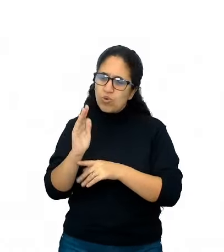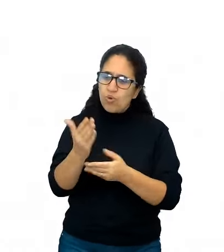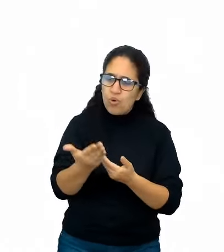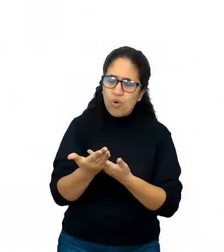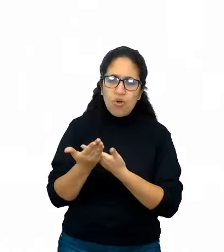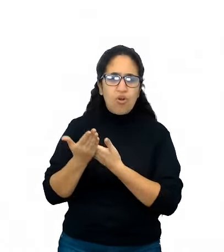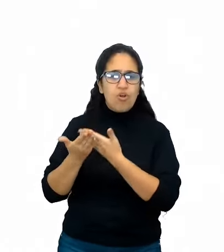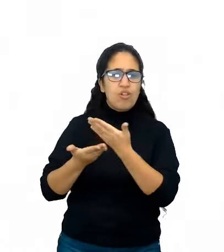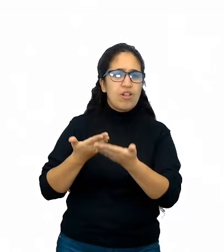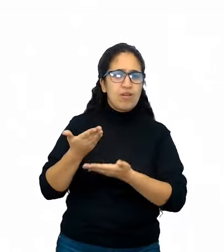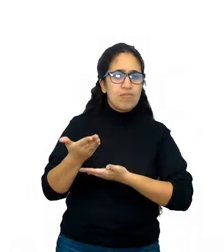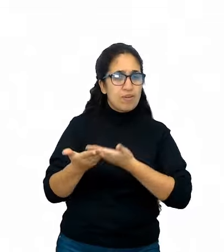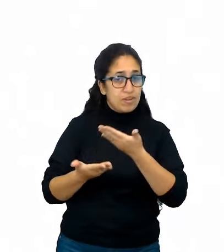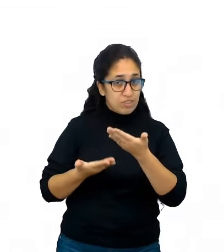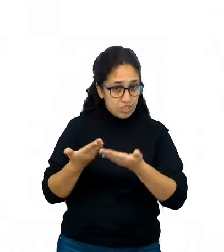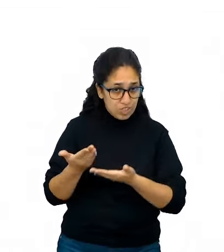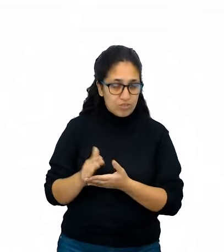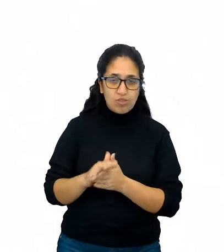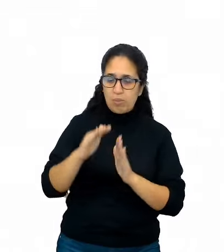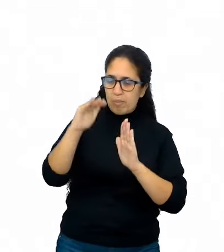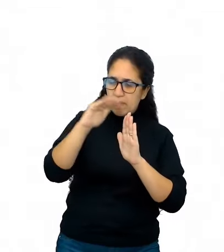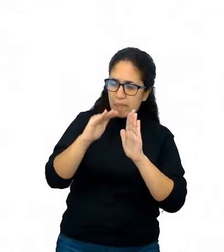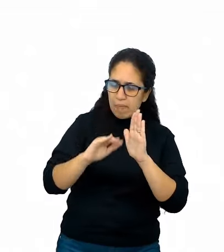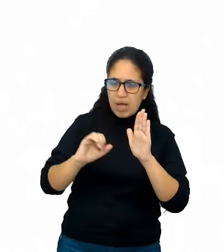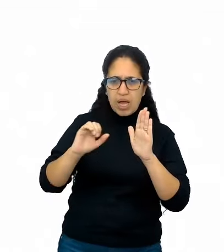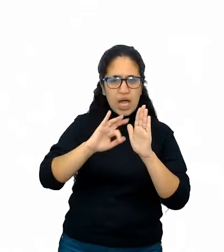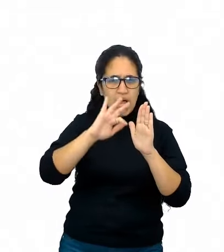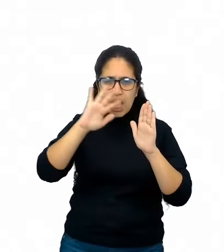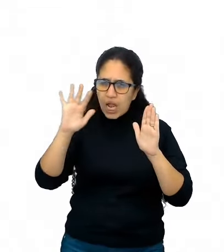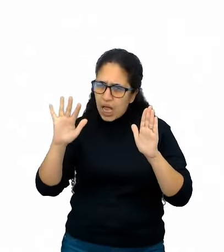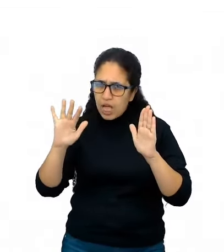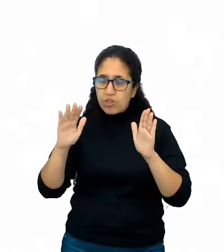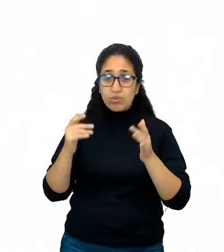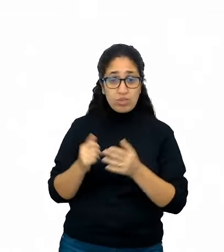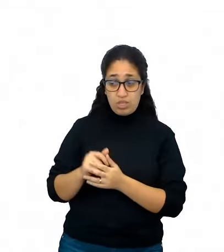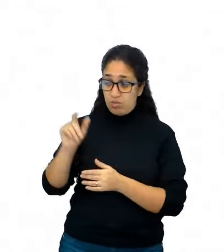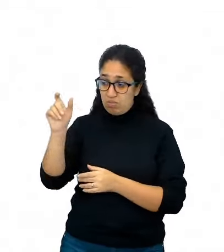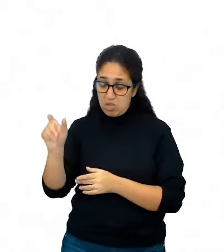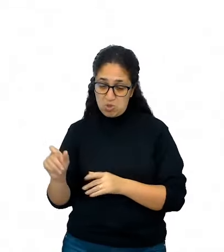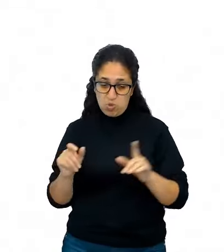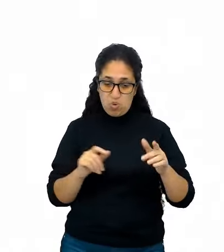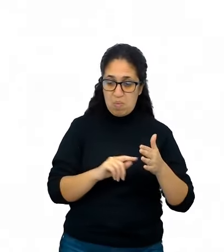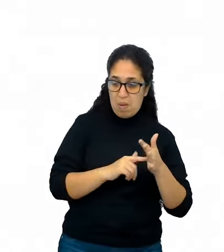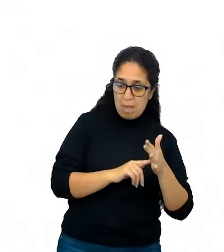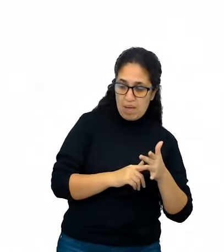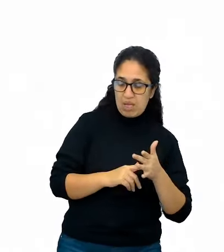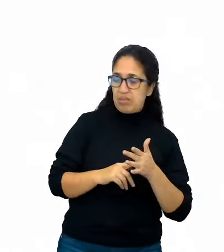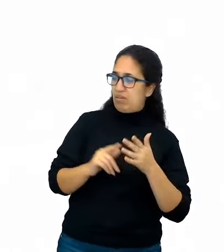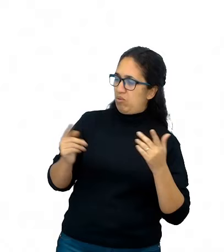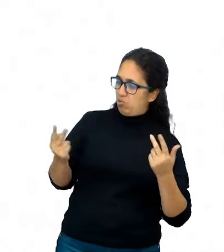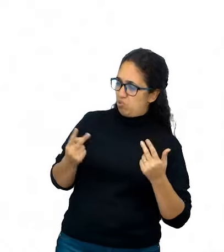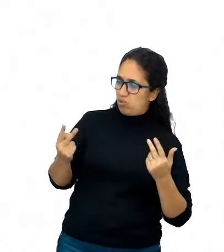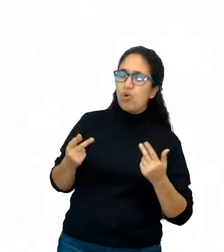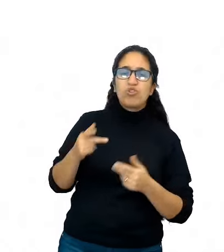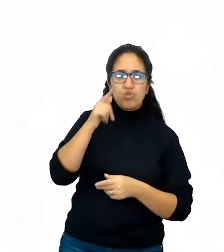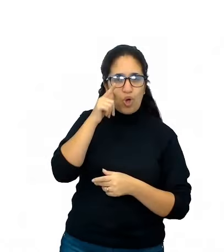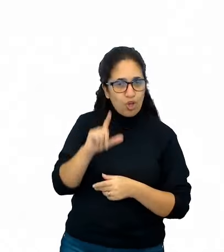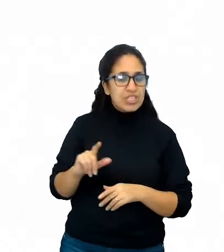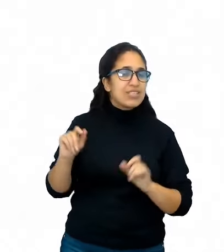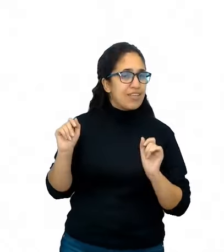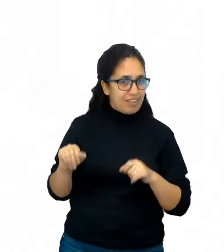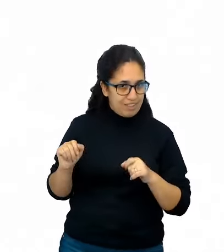colaborativamente através dos passos claros, de tal forma que uma pessoa ou uma máquina possam